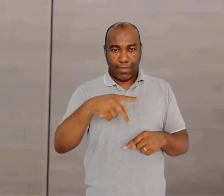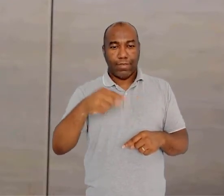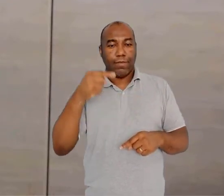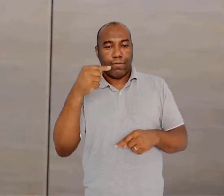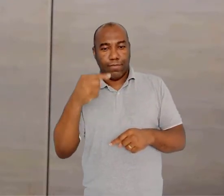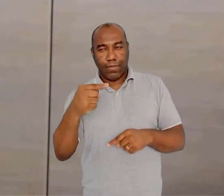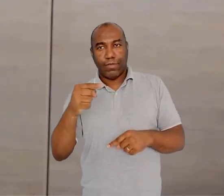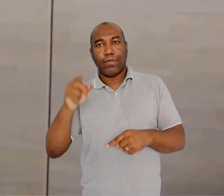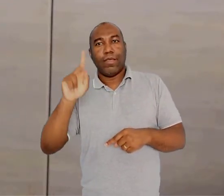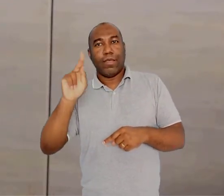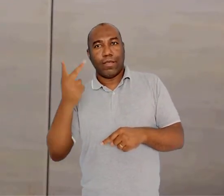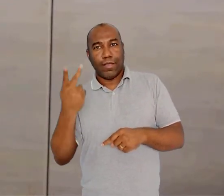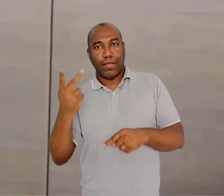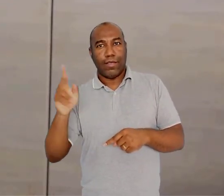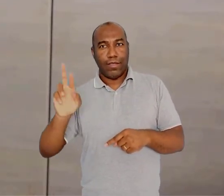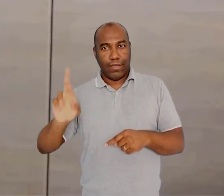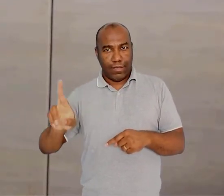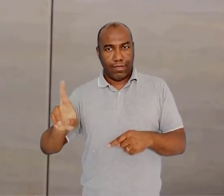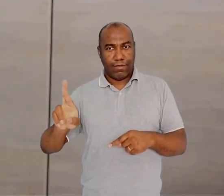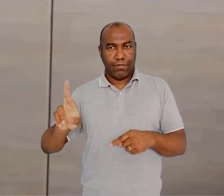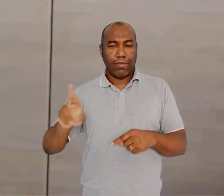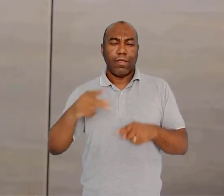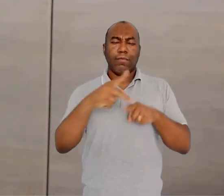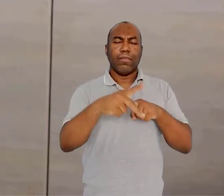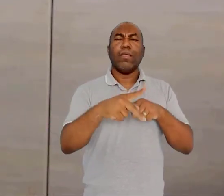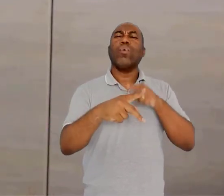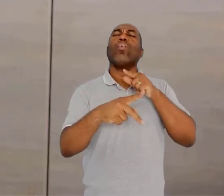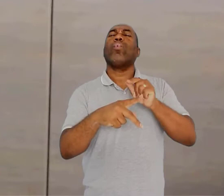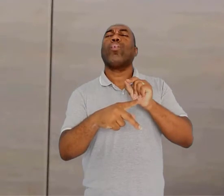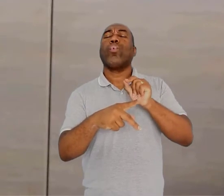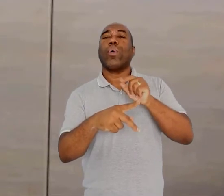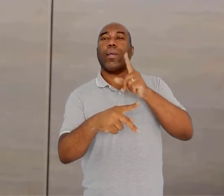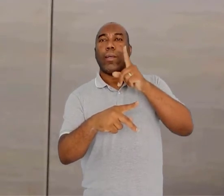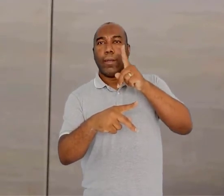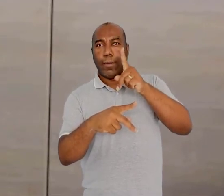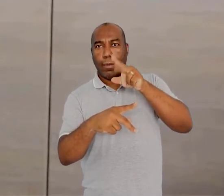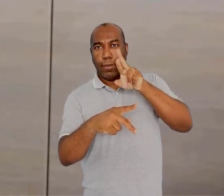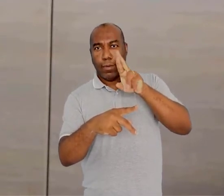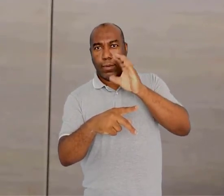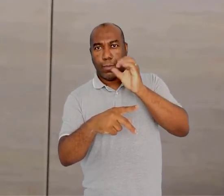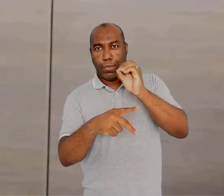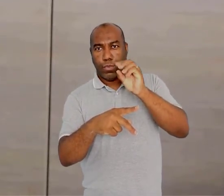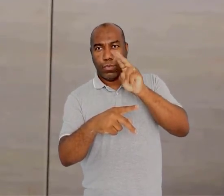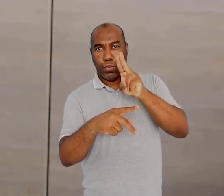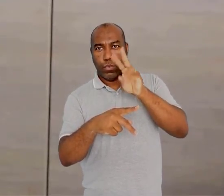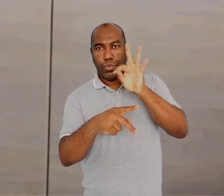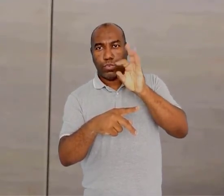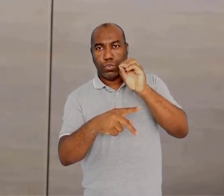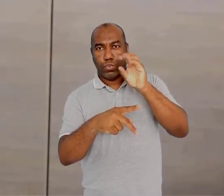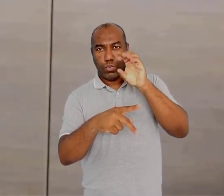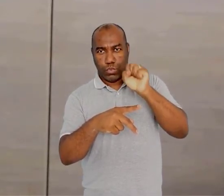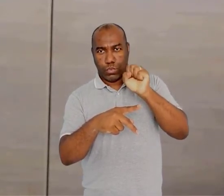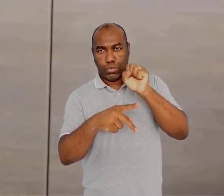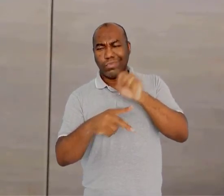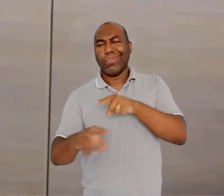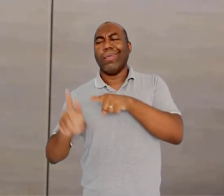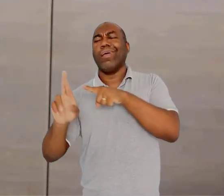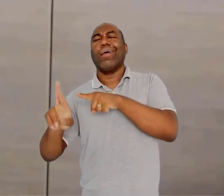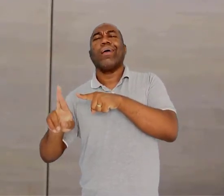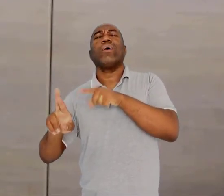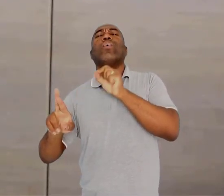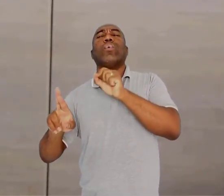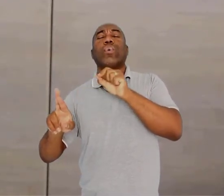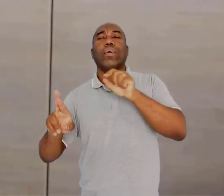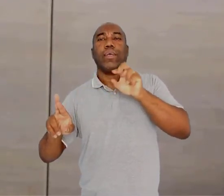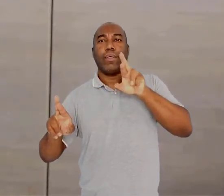final? É duas vezes a entalpia do ZNO.